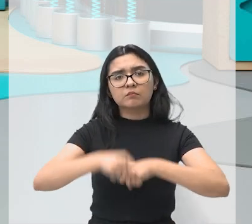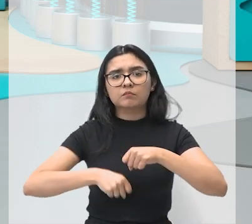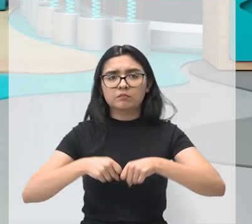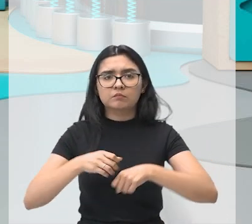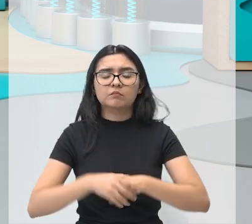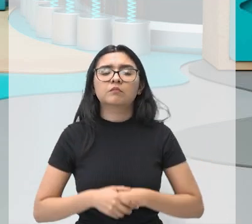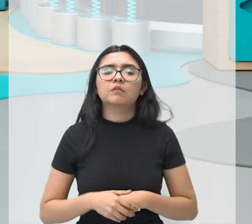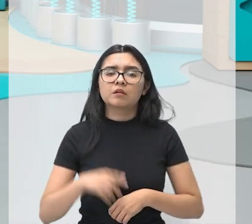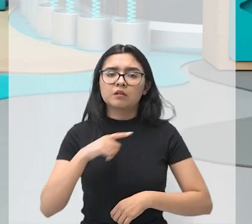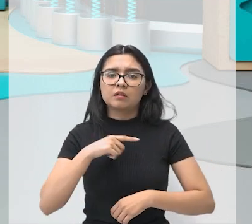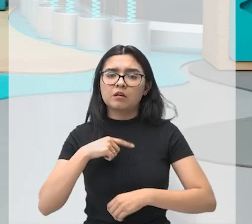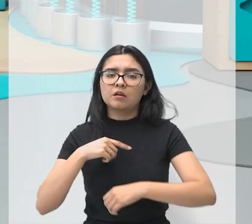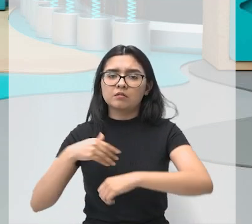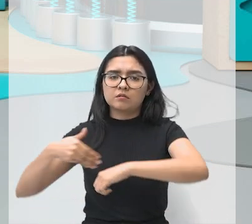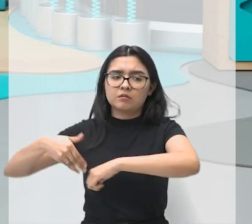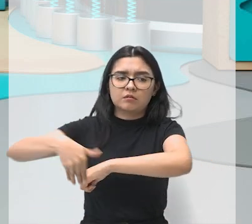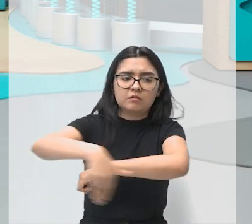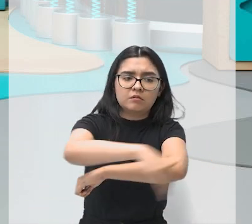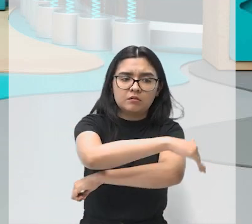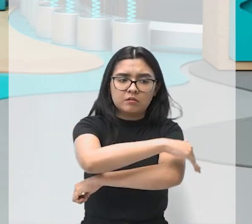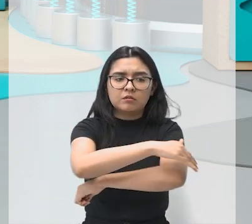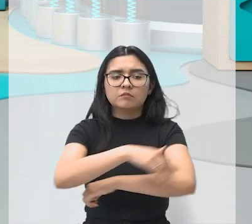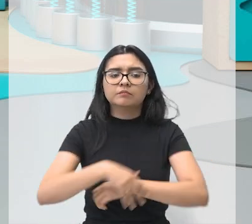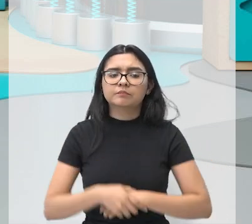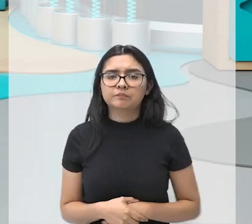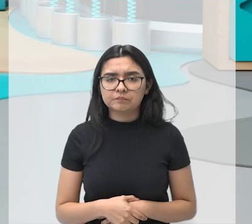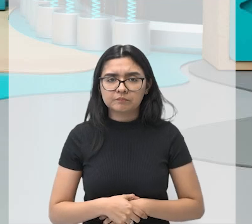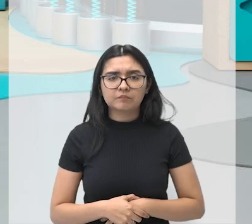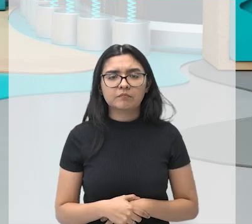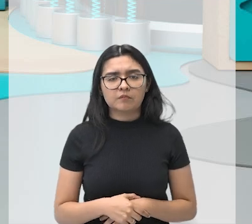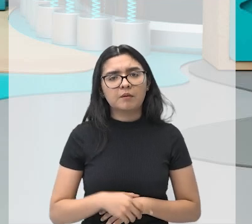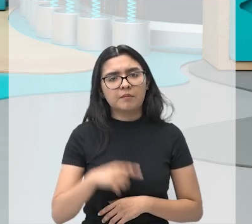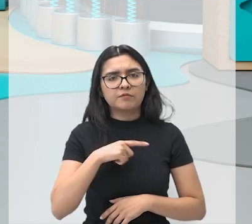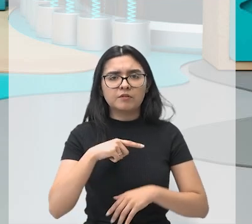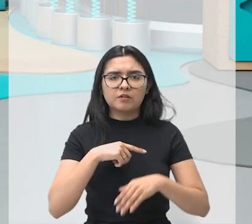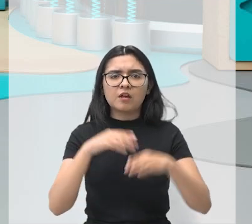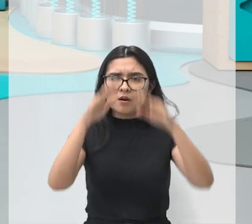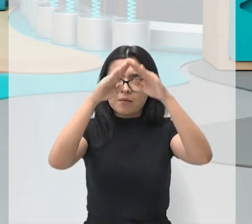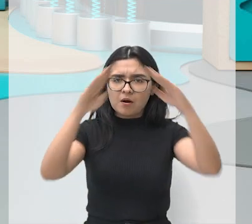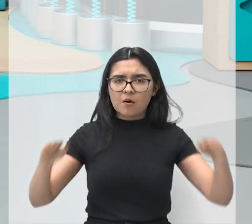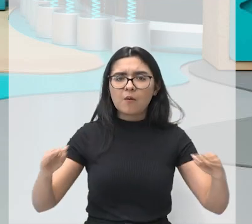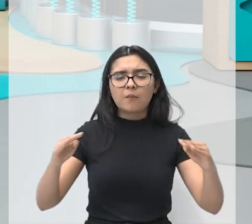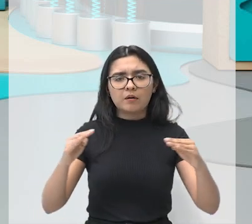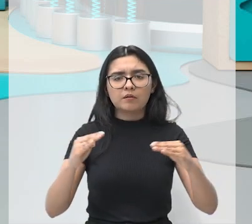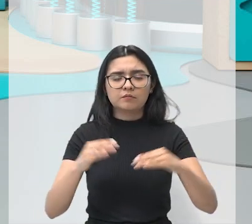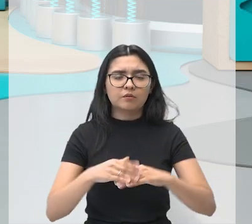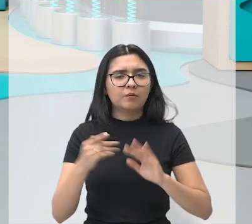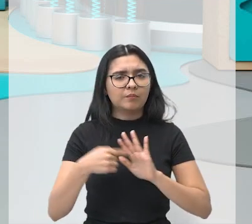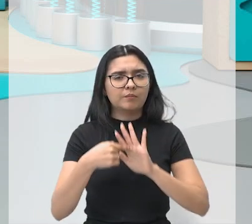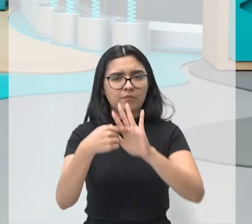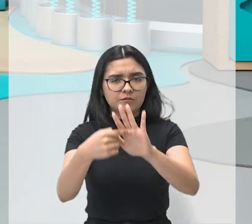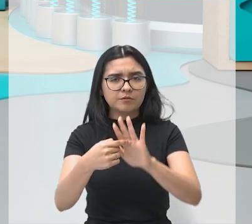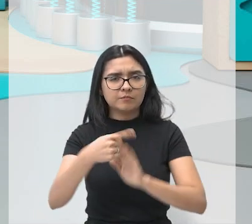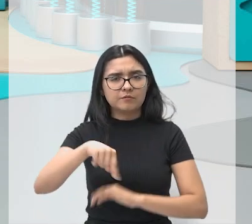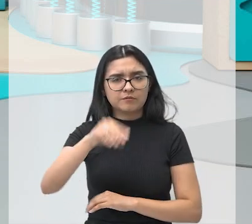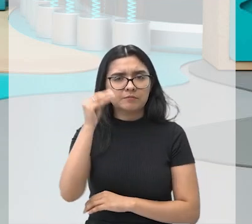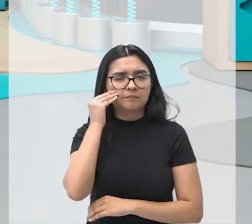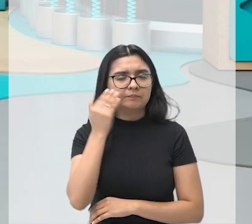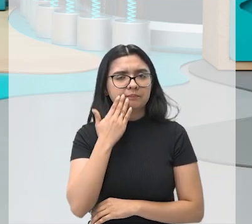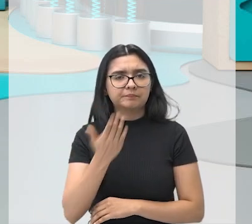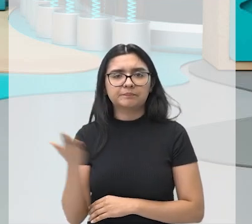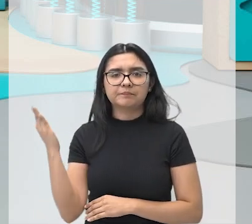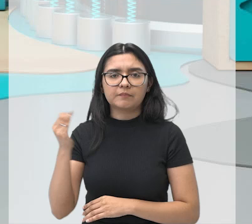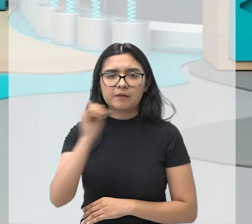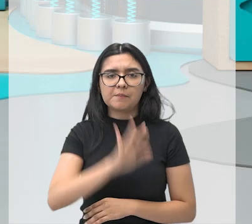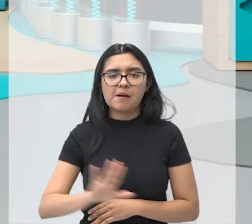pistas ovais. Na maioria das vezes, essas pistas são cobertas. Como já mostrei para vocês aqui, aparece de novo